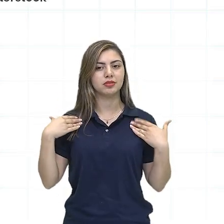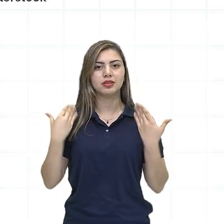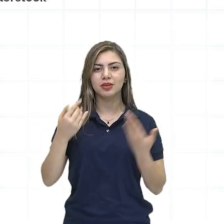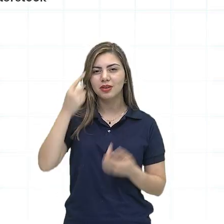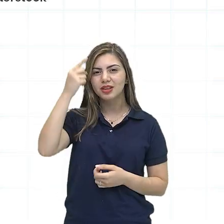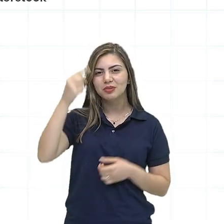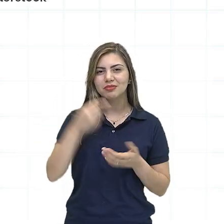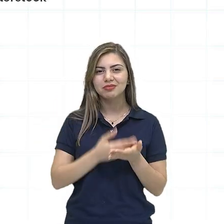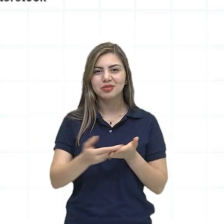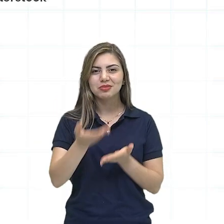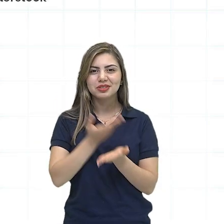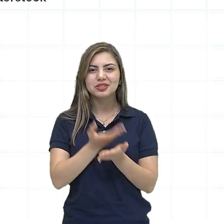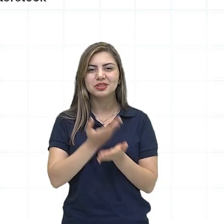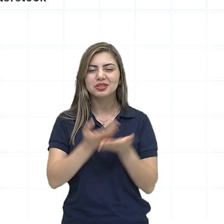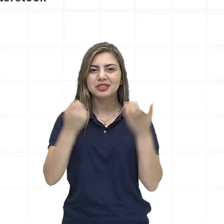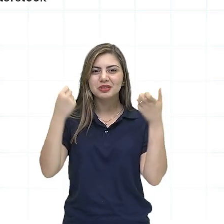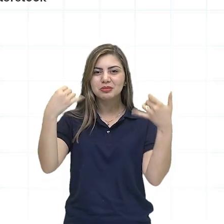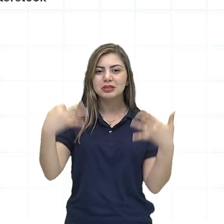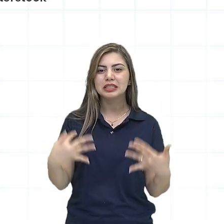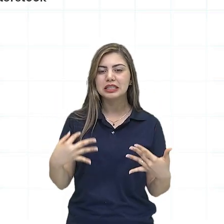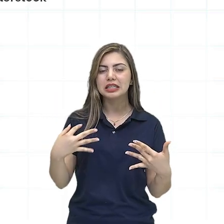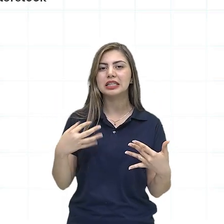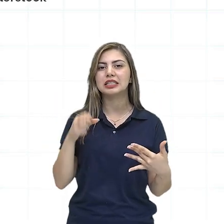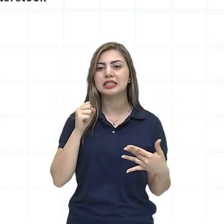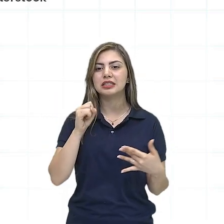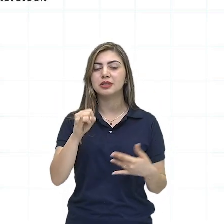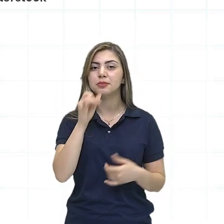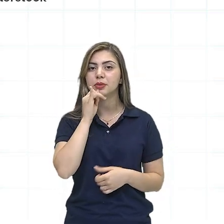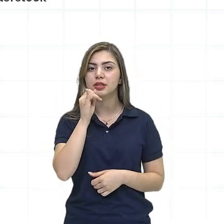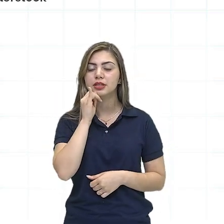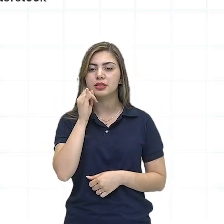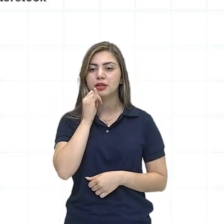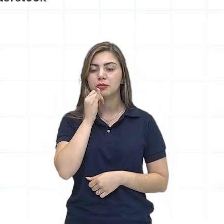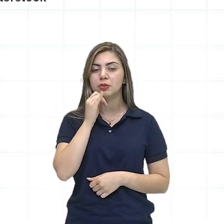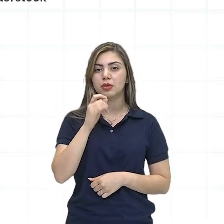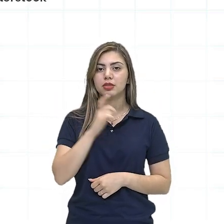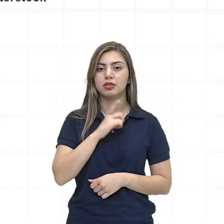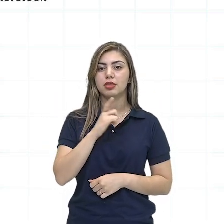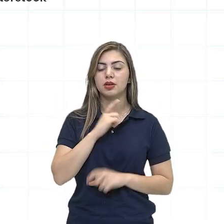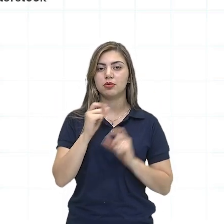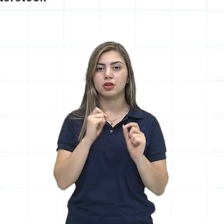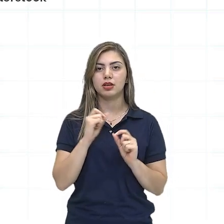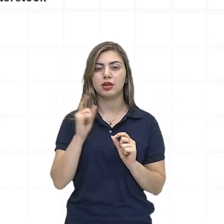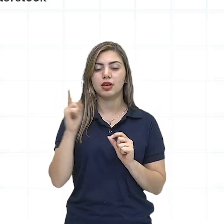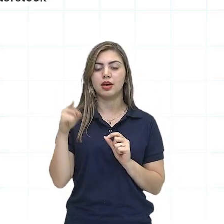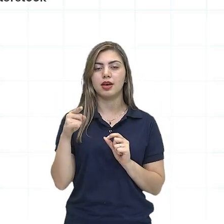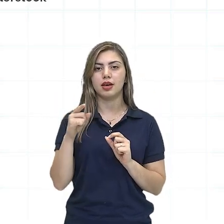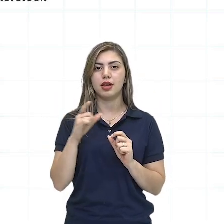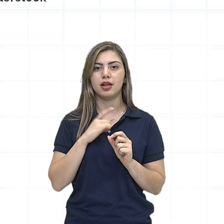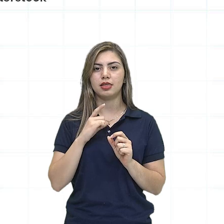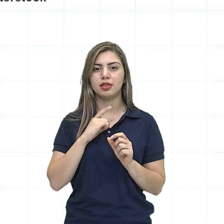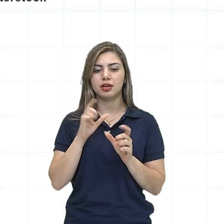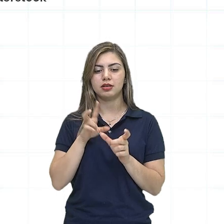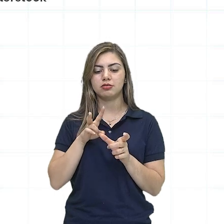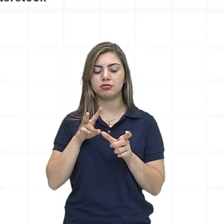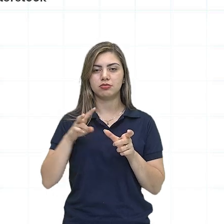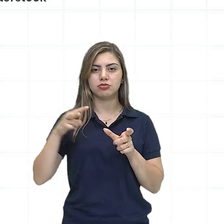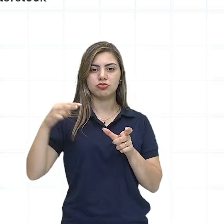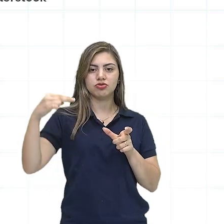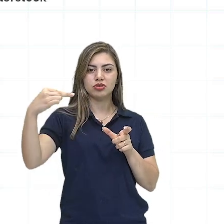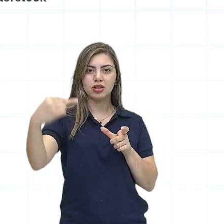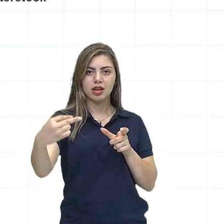vocês lembram no início da nossa aula, que quando ela é vista de maneira lateral, ou seja, de lado, ela apresenta